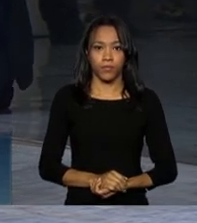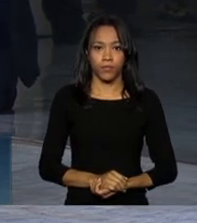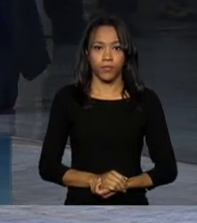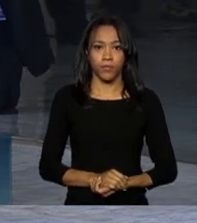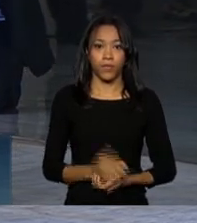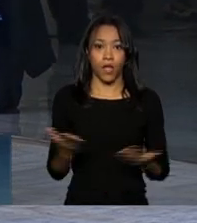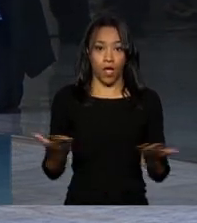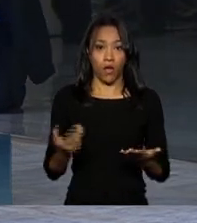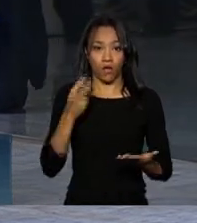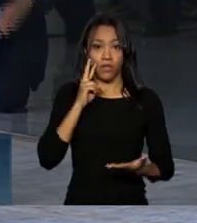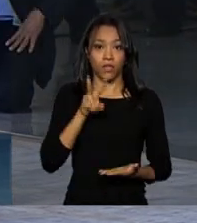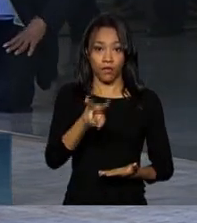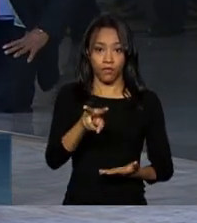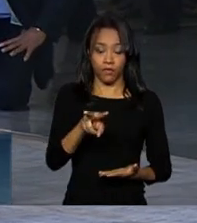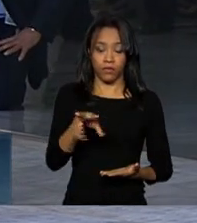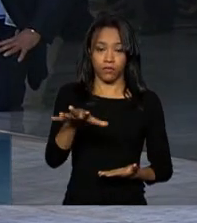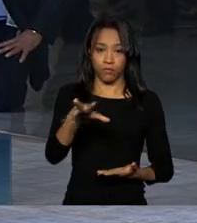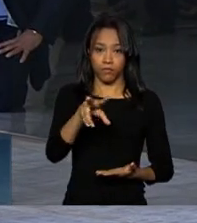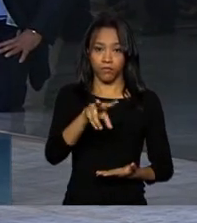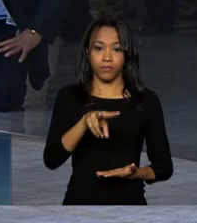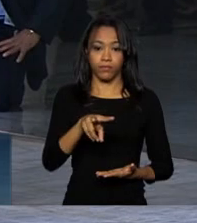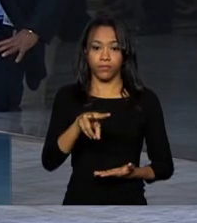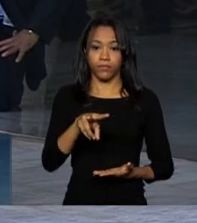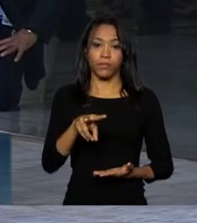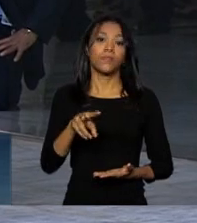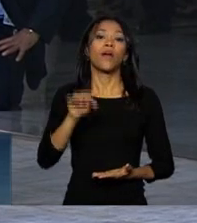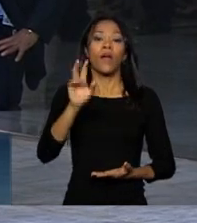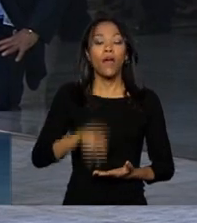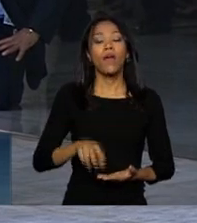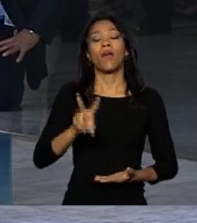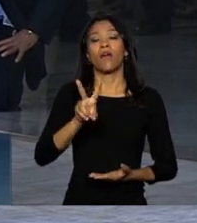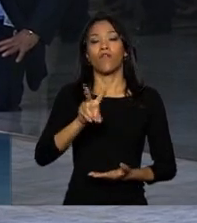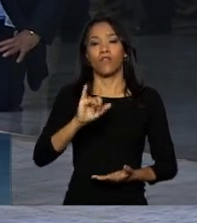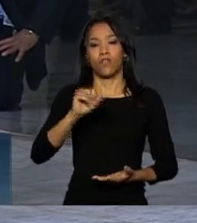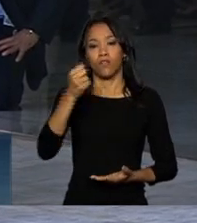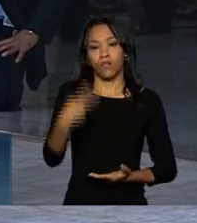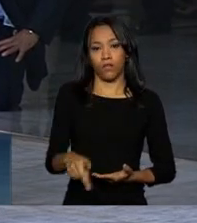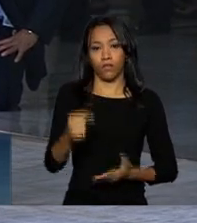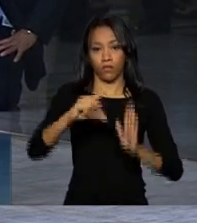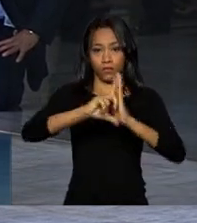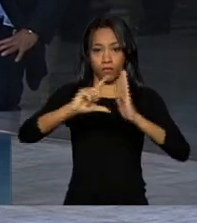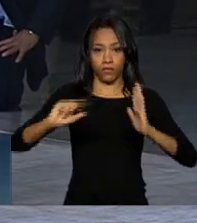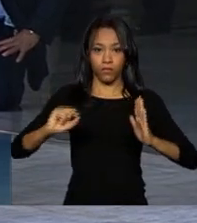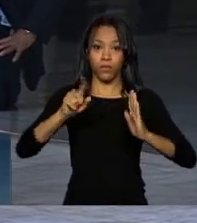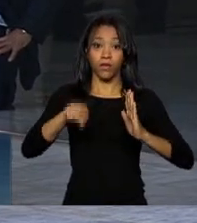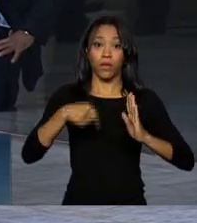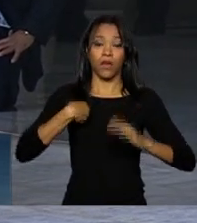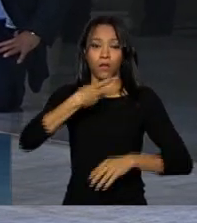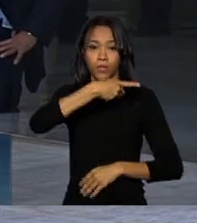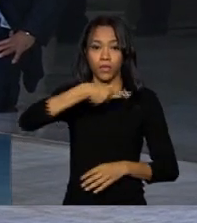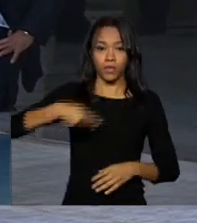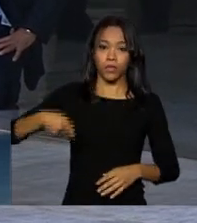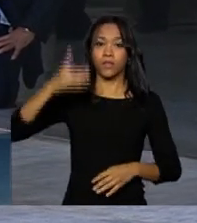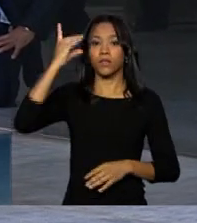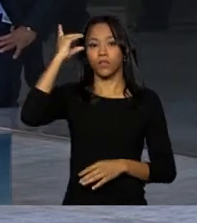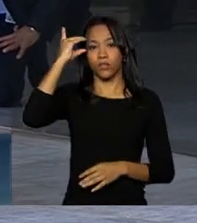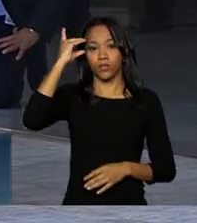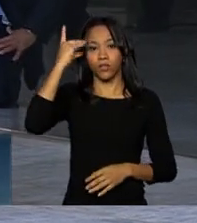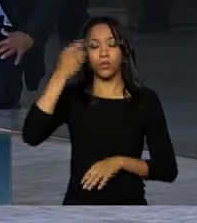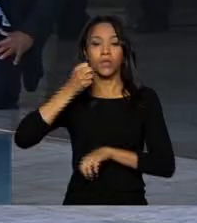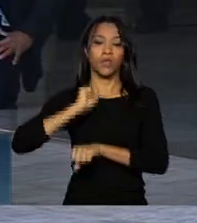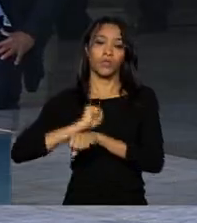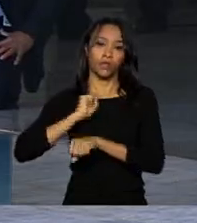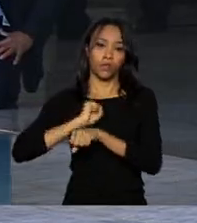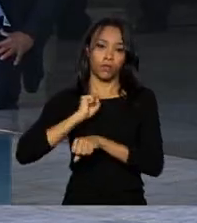Estas são imagens, portanto, ao vivo do Palácio do Planalto, onde a presidenta Dilma Rousseff